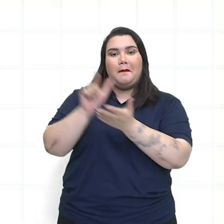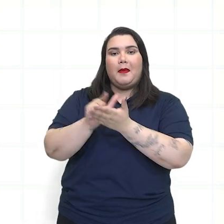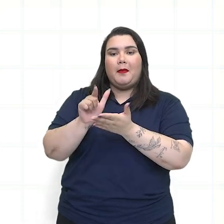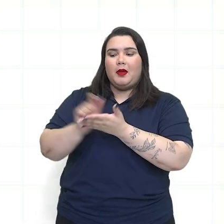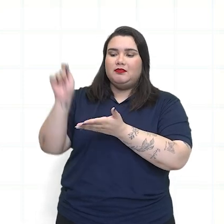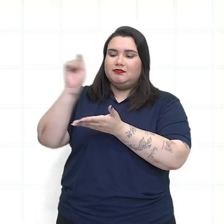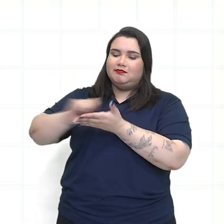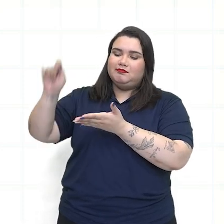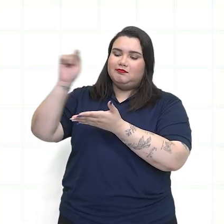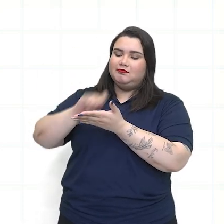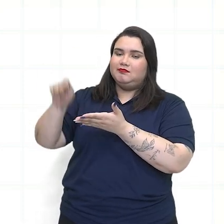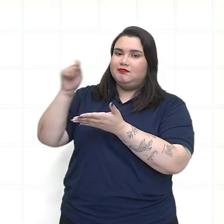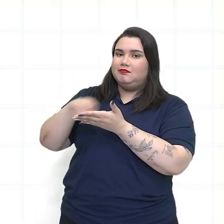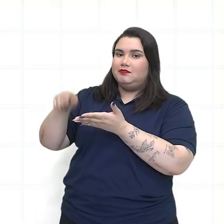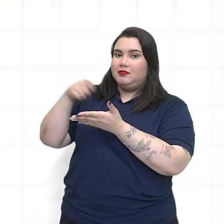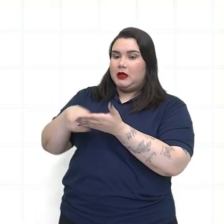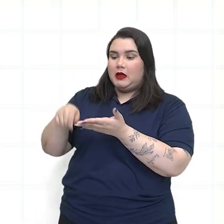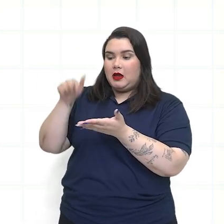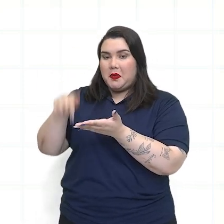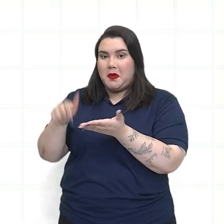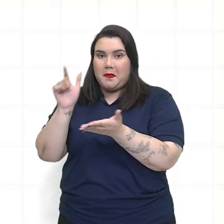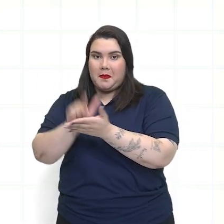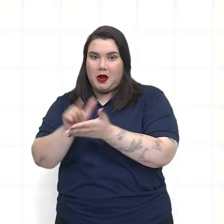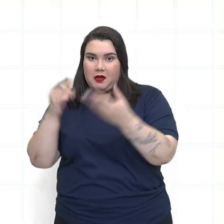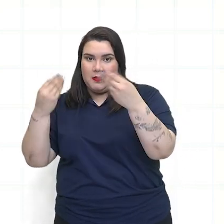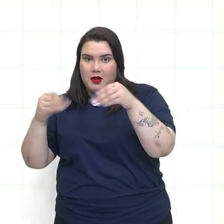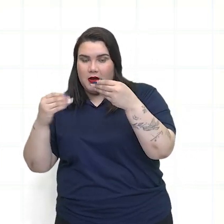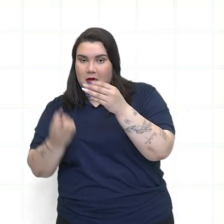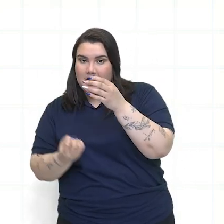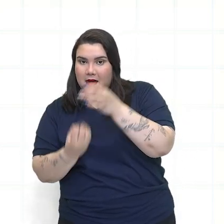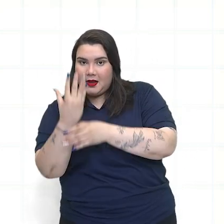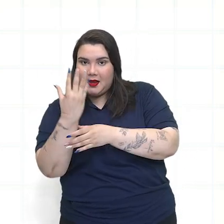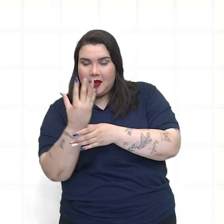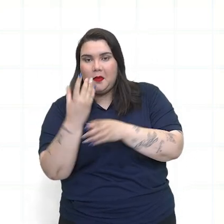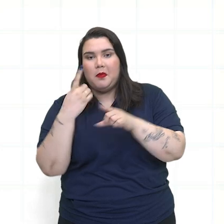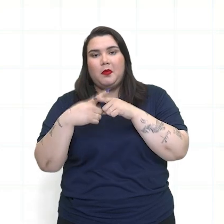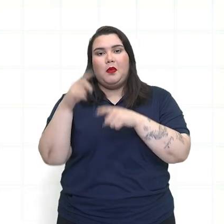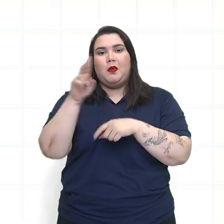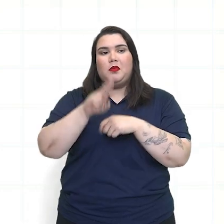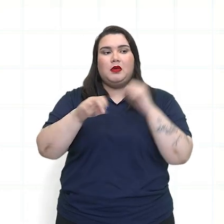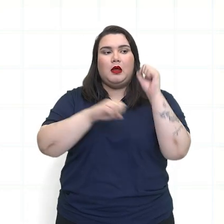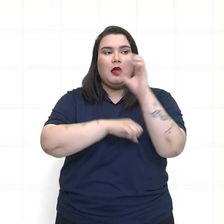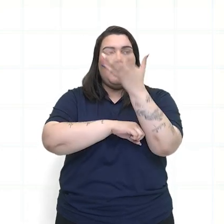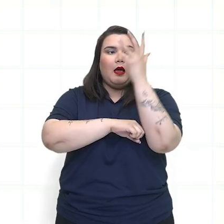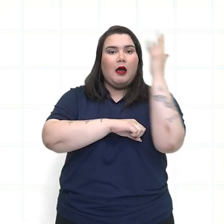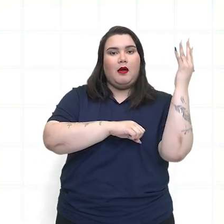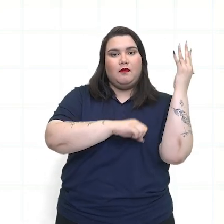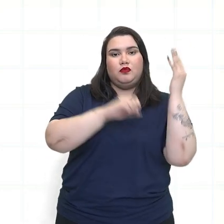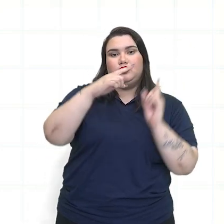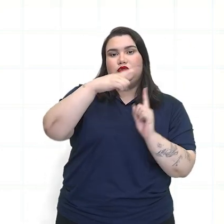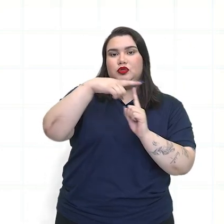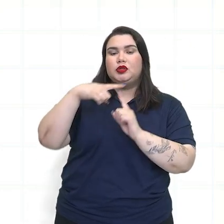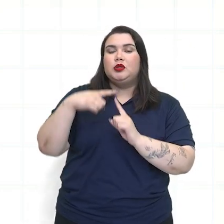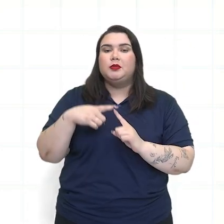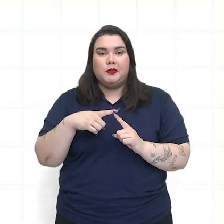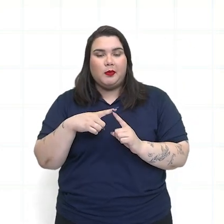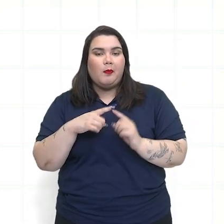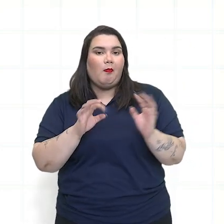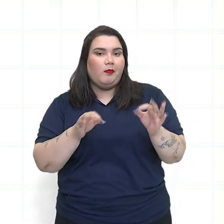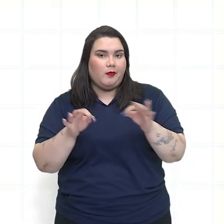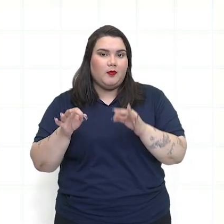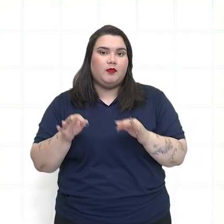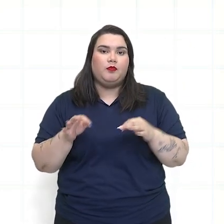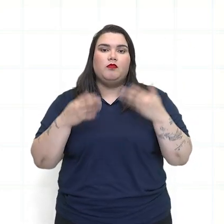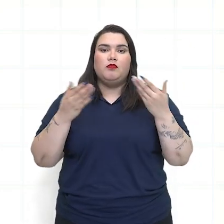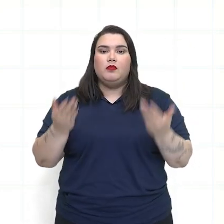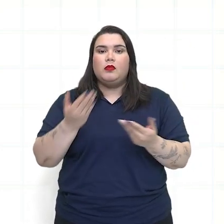para escrever. E o papel é feito a partir de árvores, determinados tipos de árvores, né? Aí